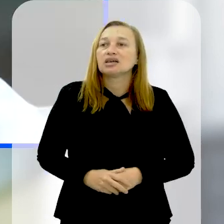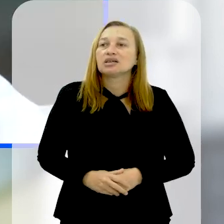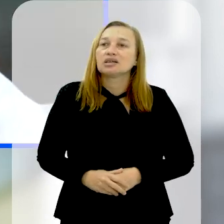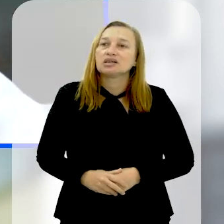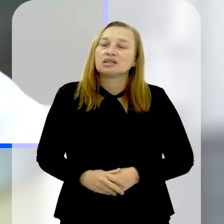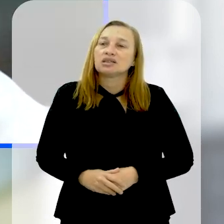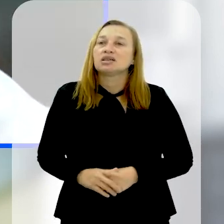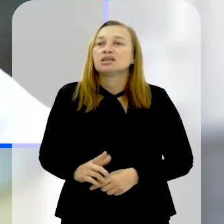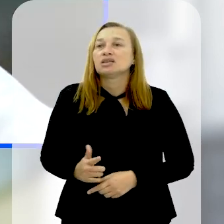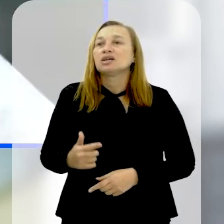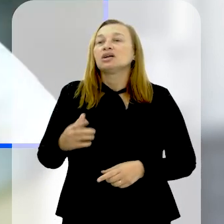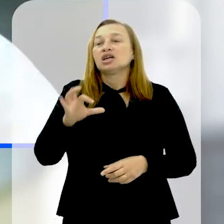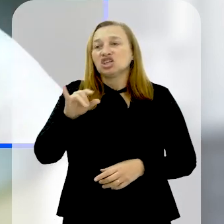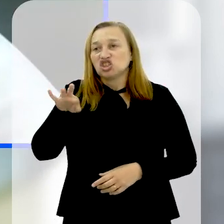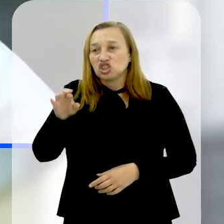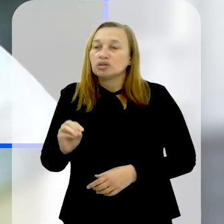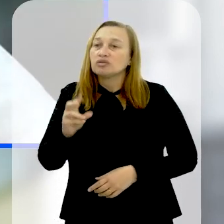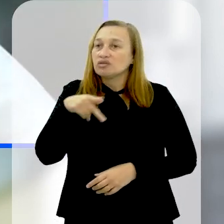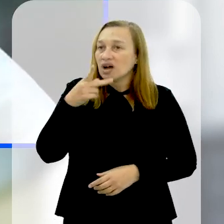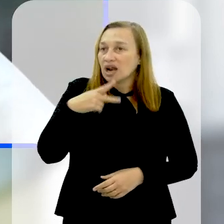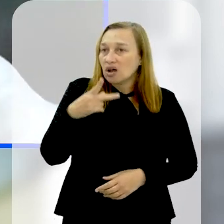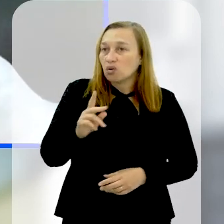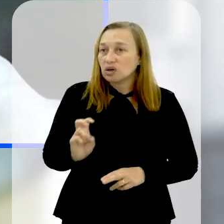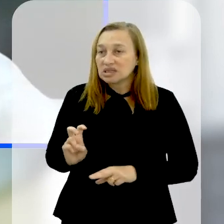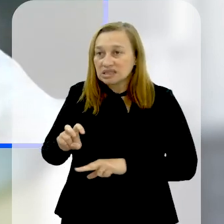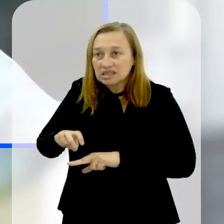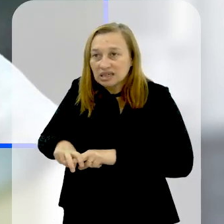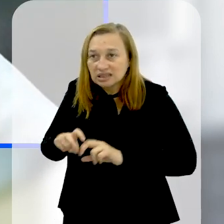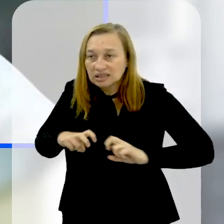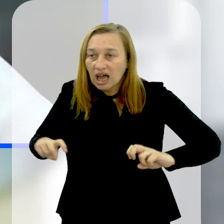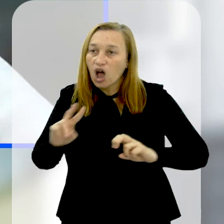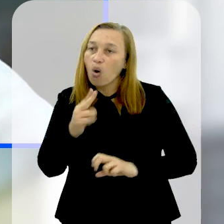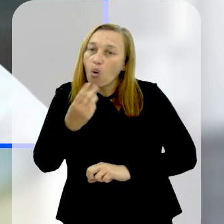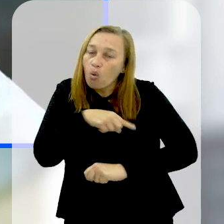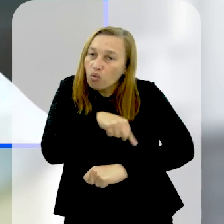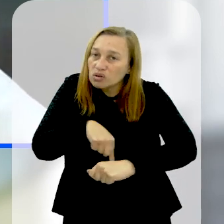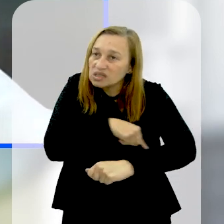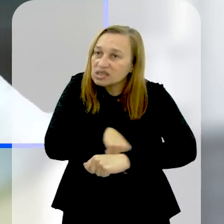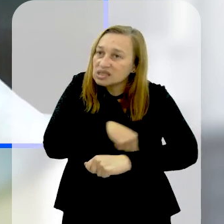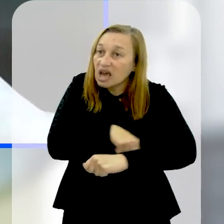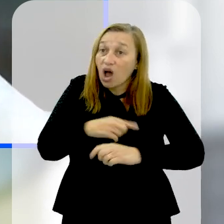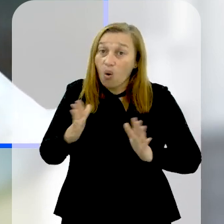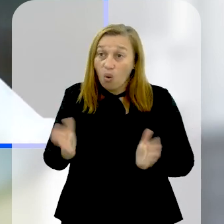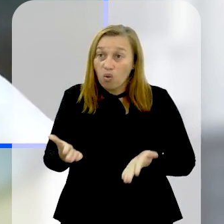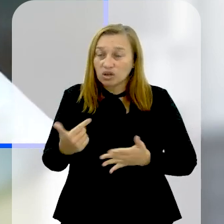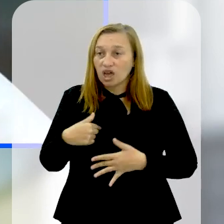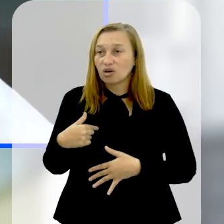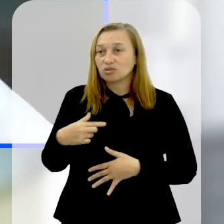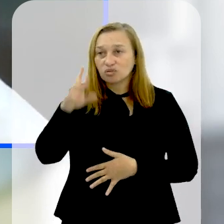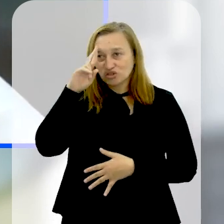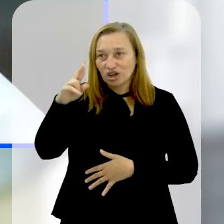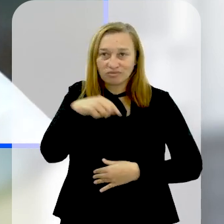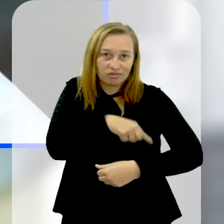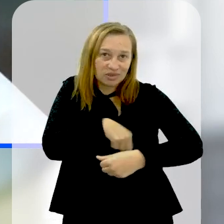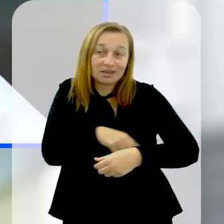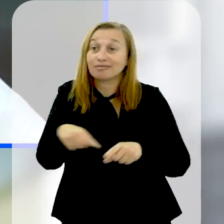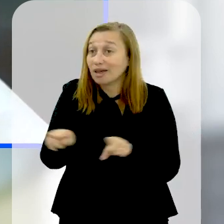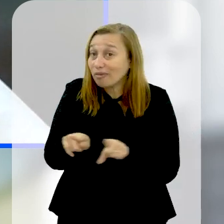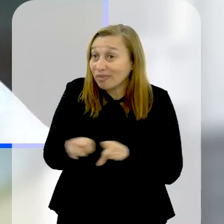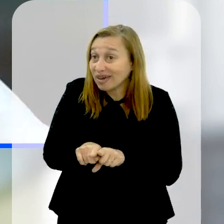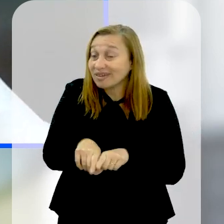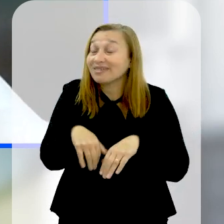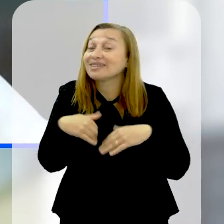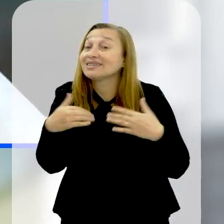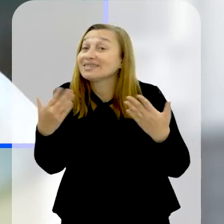mesmo. E sobre, que até o Cristiano comentou, sobre sentar ou cozinhar hoje em dia, assim, eu sou chefe de